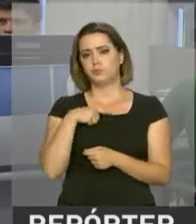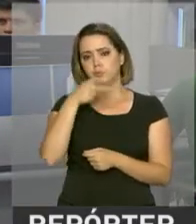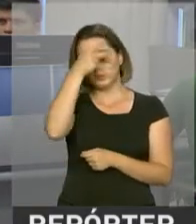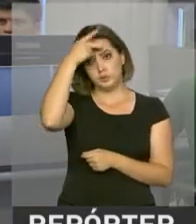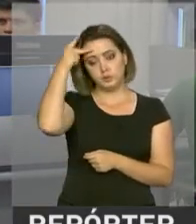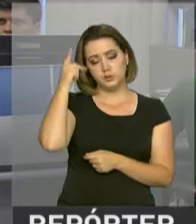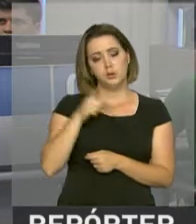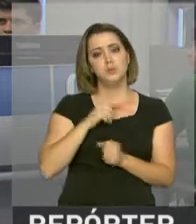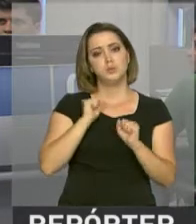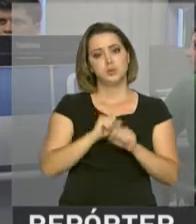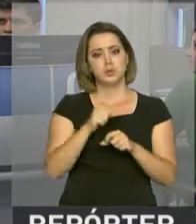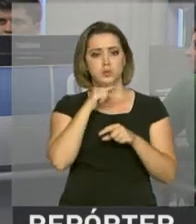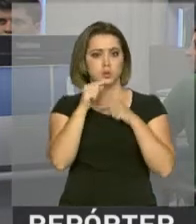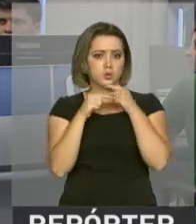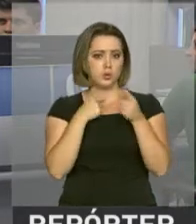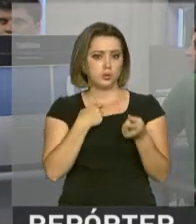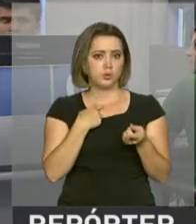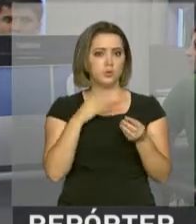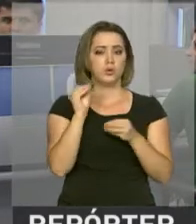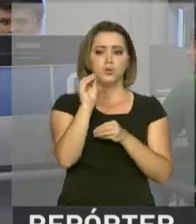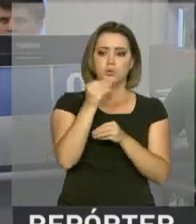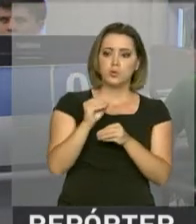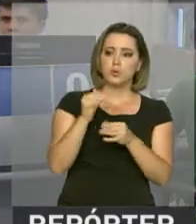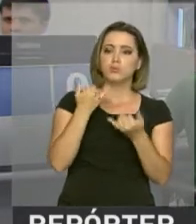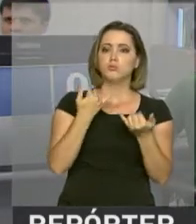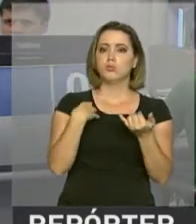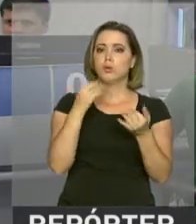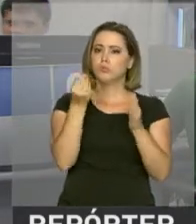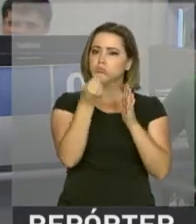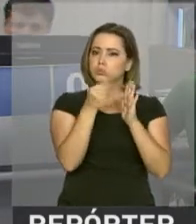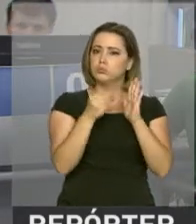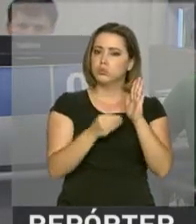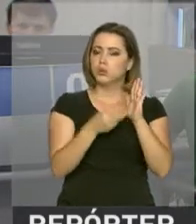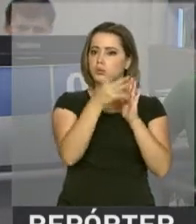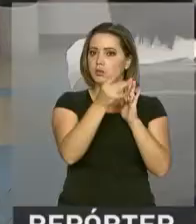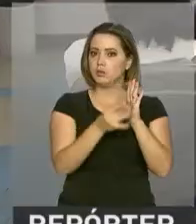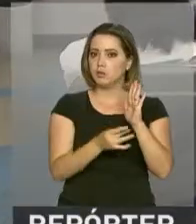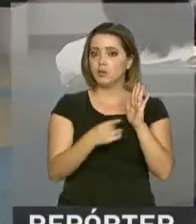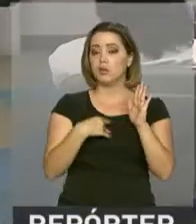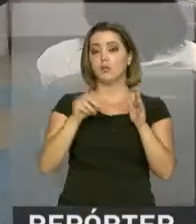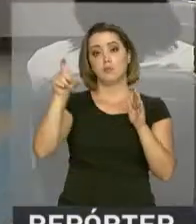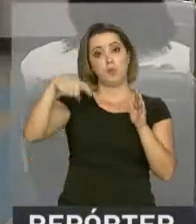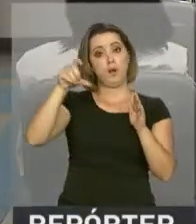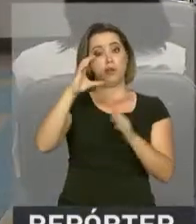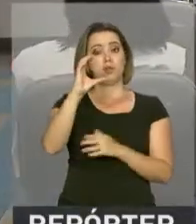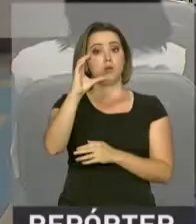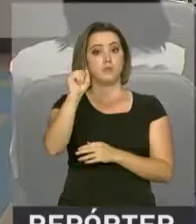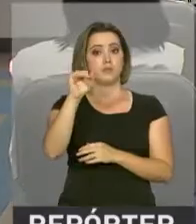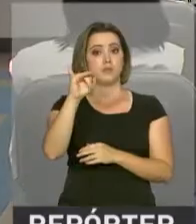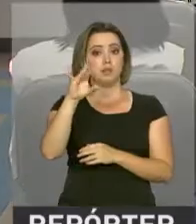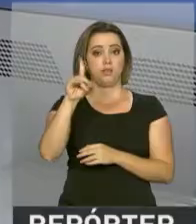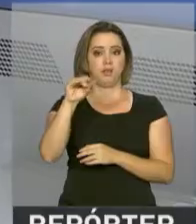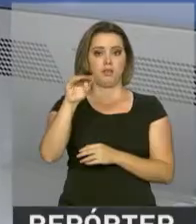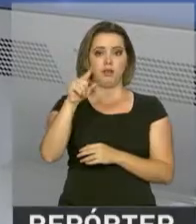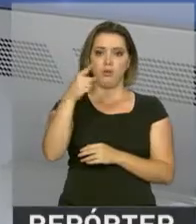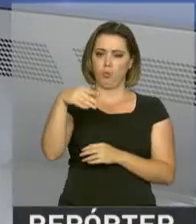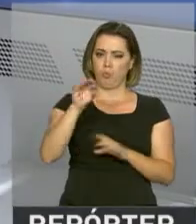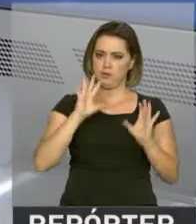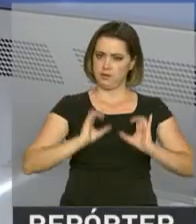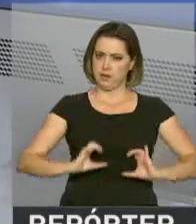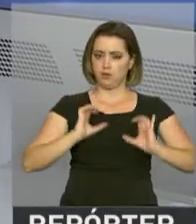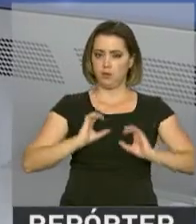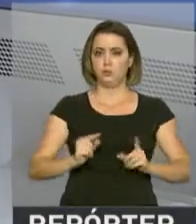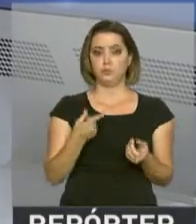puderam tirar dúvidas acertar o cadastro e emitir o cartão cidadão de acordo com a caixa econômica federal a